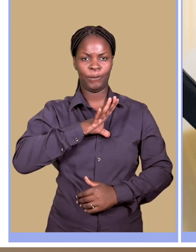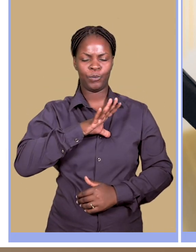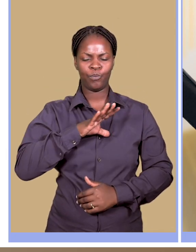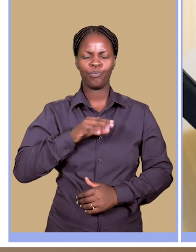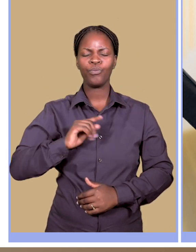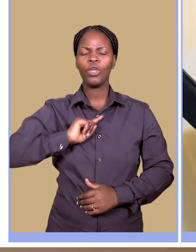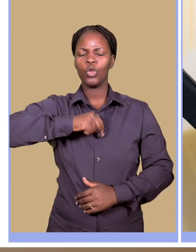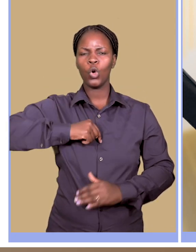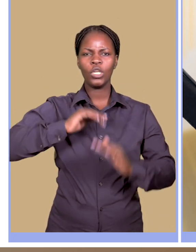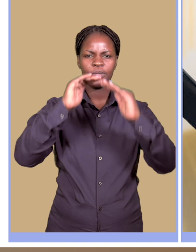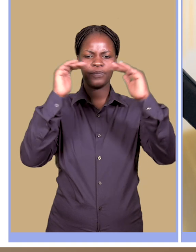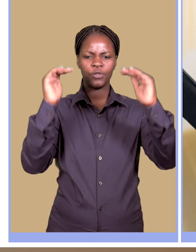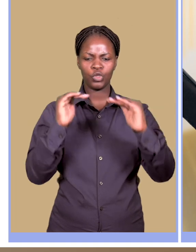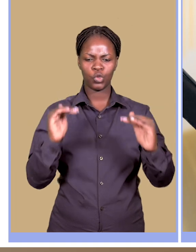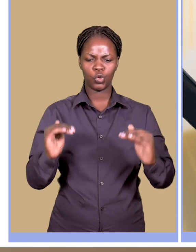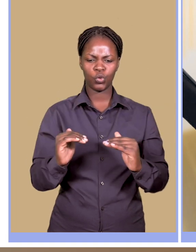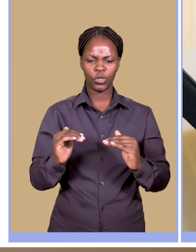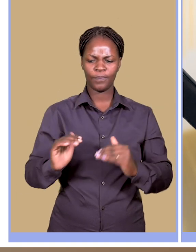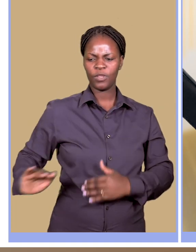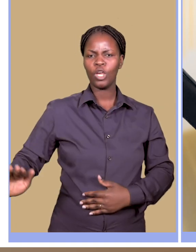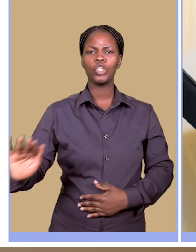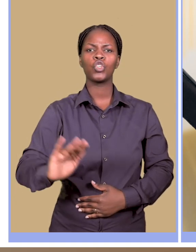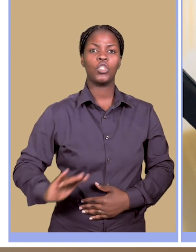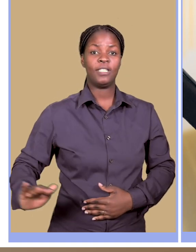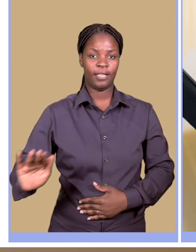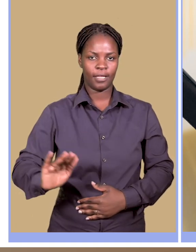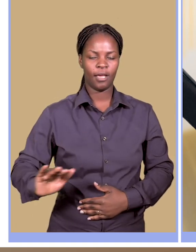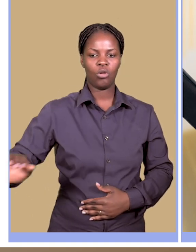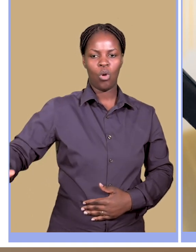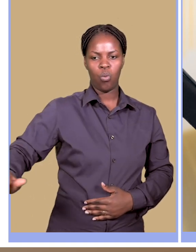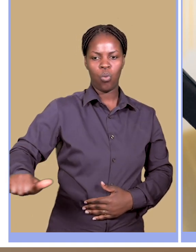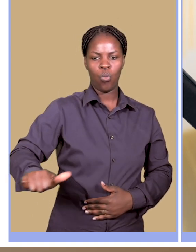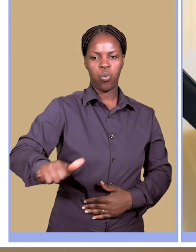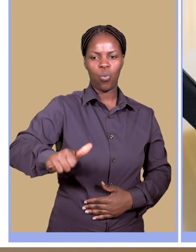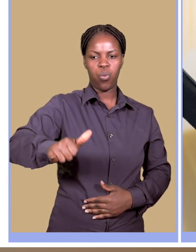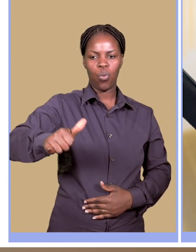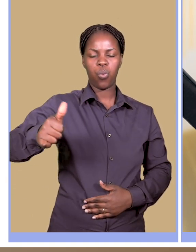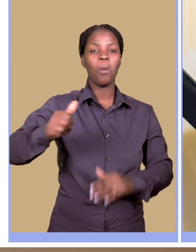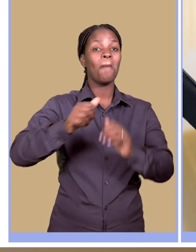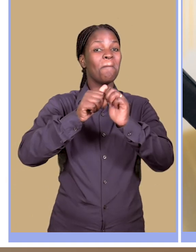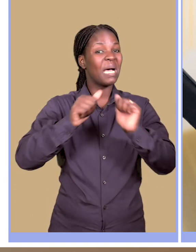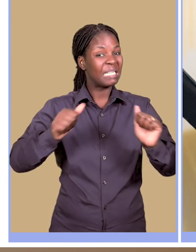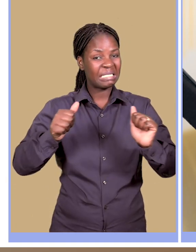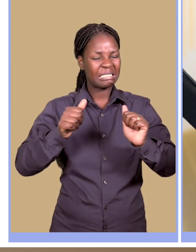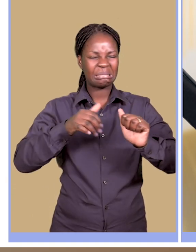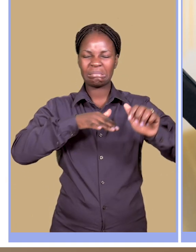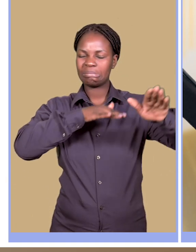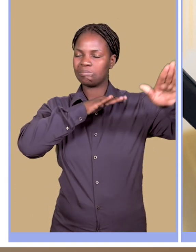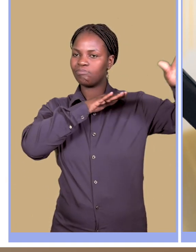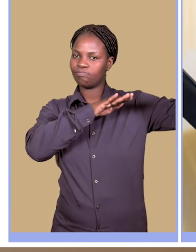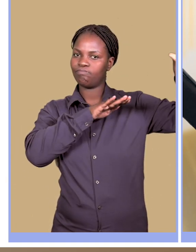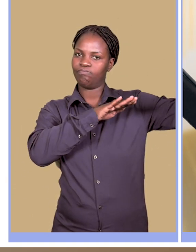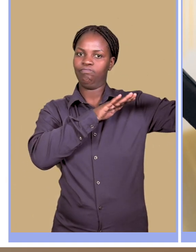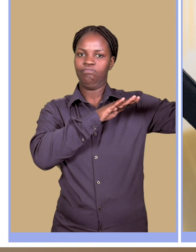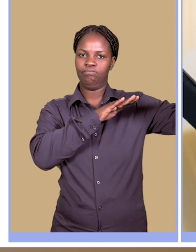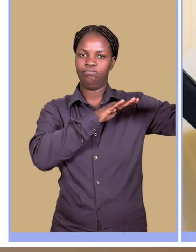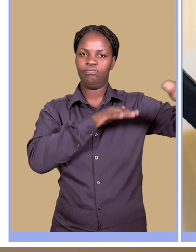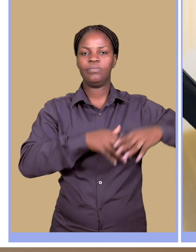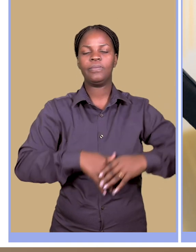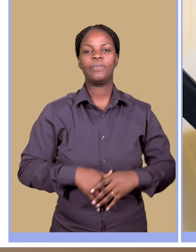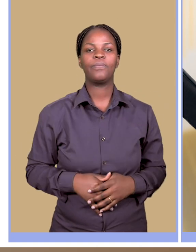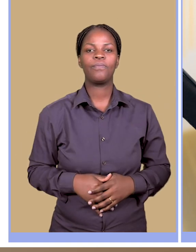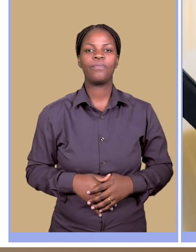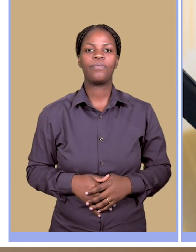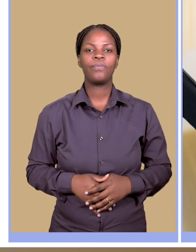sociedade cada vez, obviamente, a se urbanizar, mas extremamente rural. E